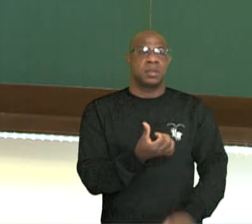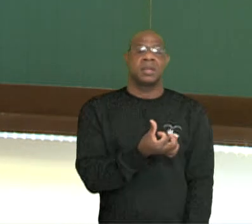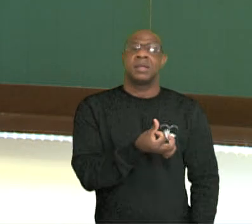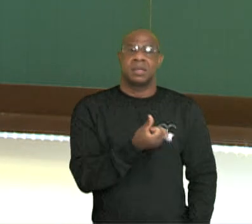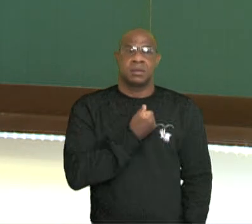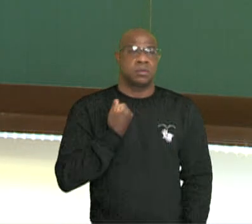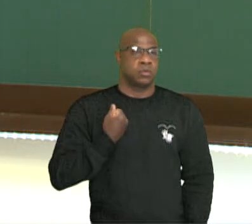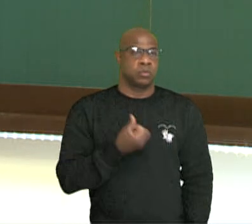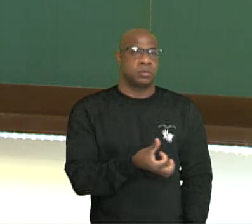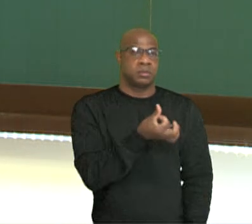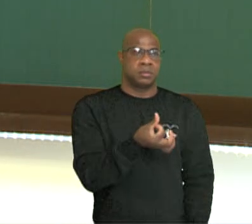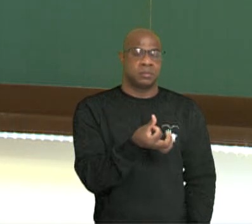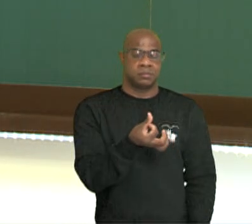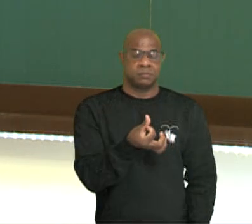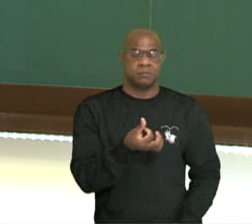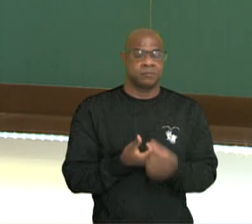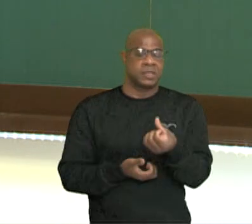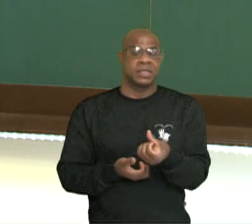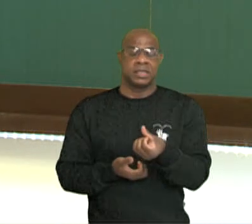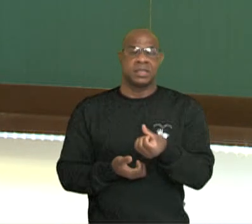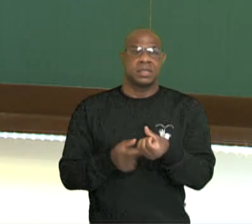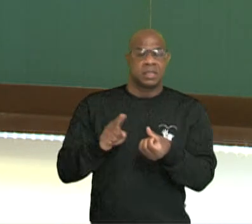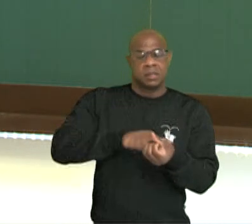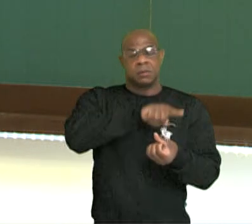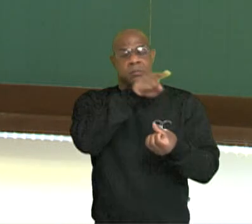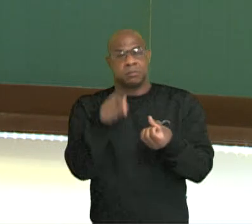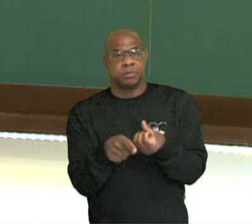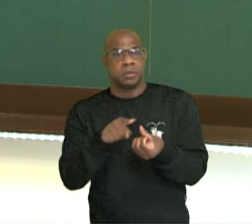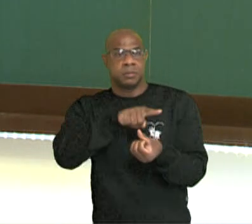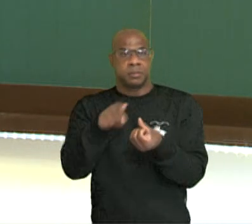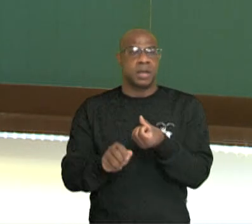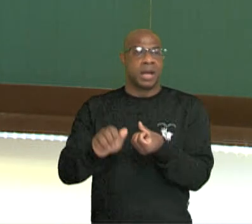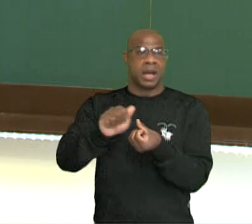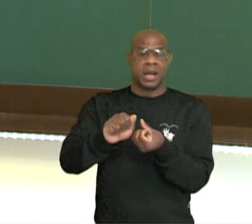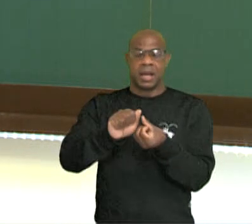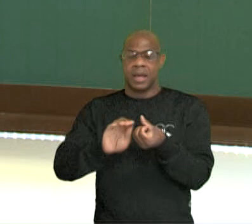parte literal, tá? Então, eu tenho duas letrinhas aqui, A e B.